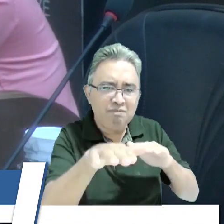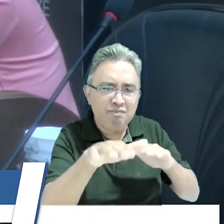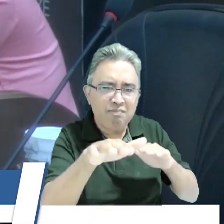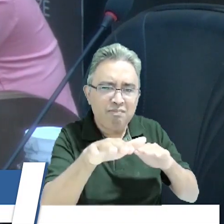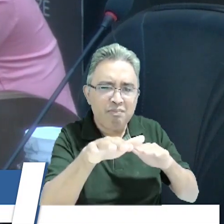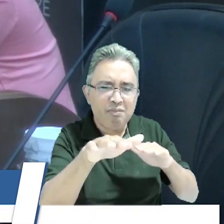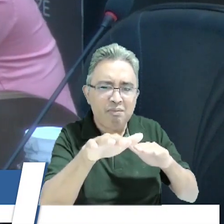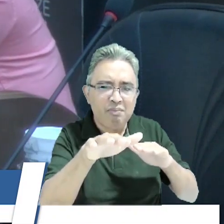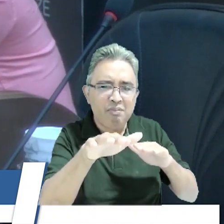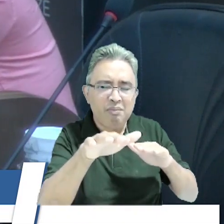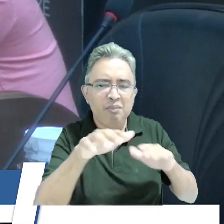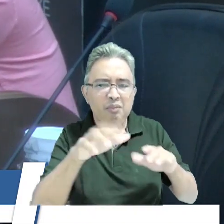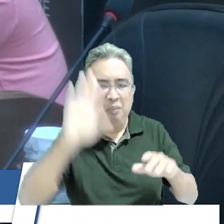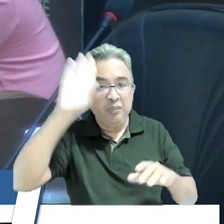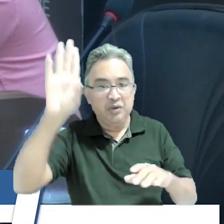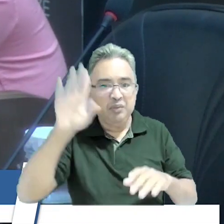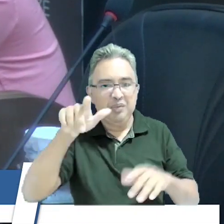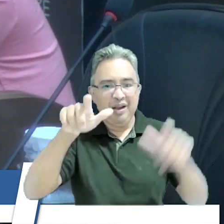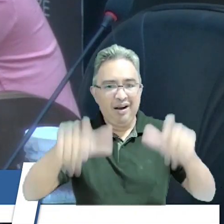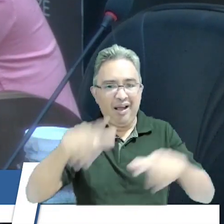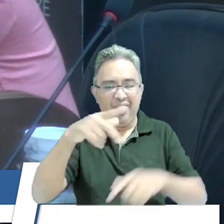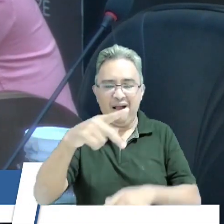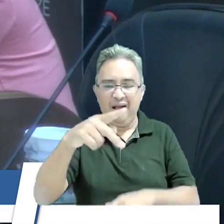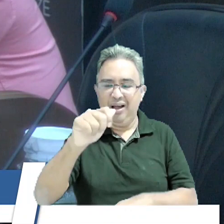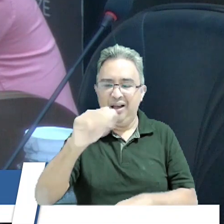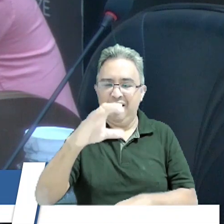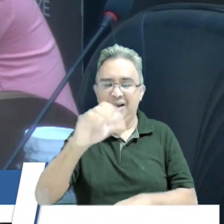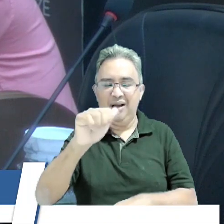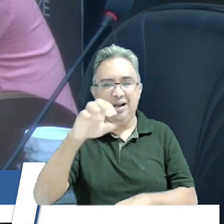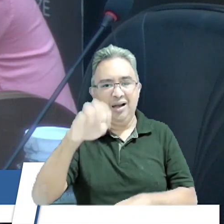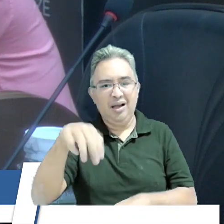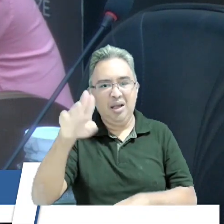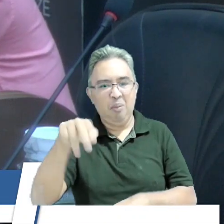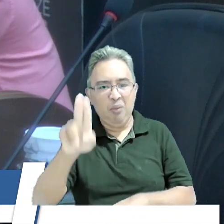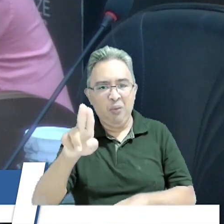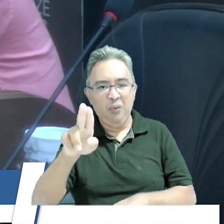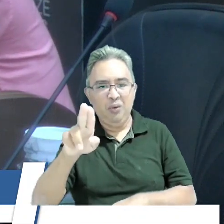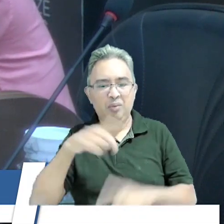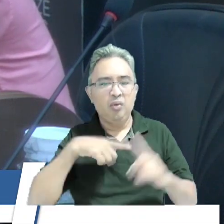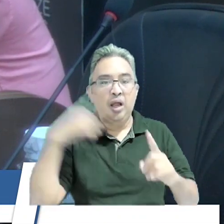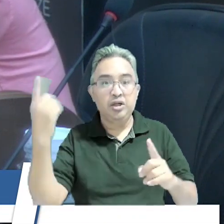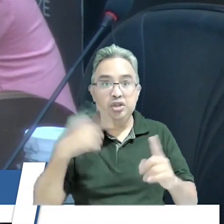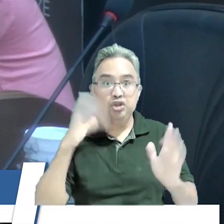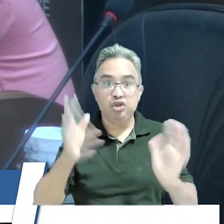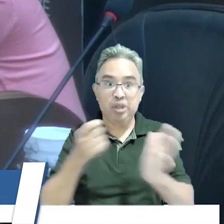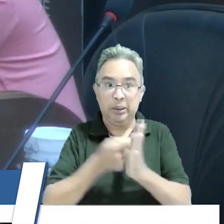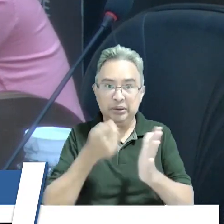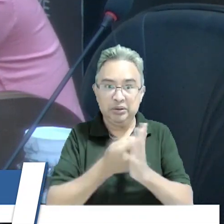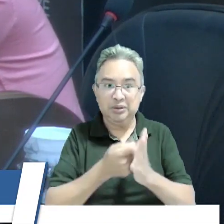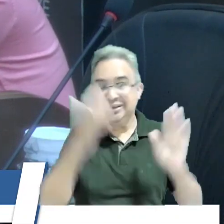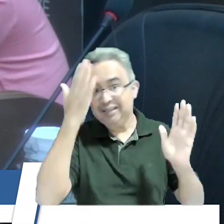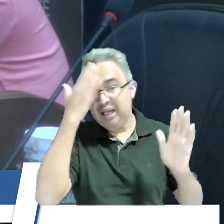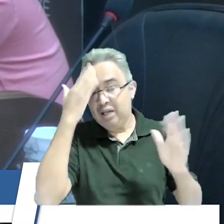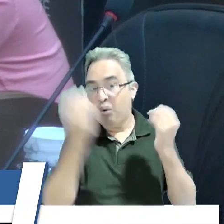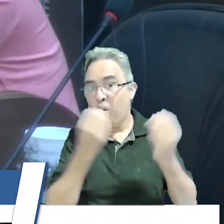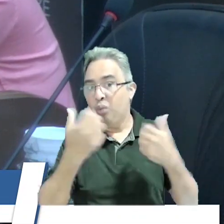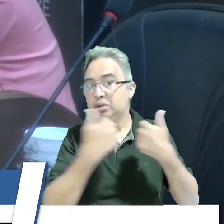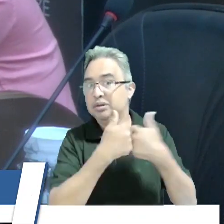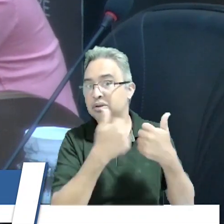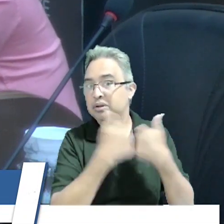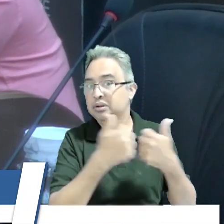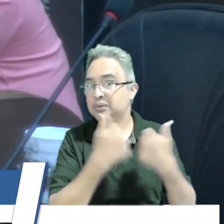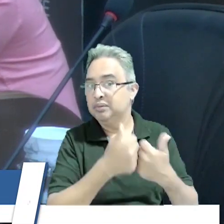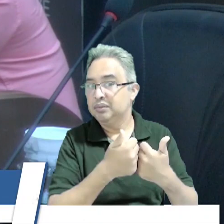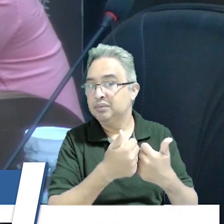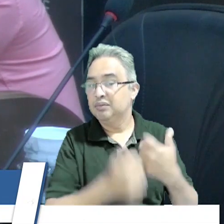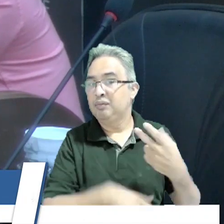a questão do Pacaembu, nós cobramos na época as questões de transporte, nós cobramos a questão de coleta